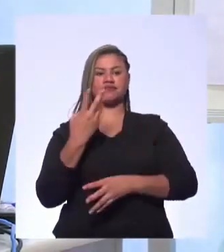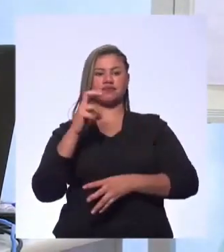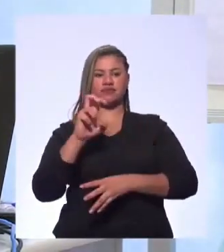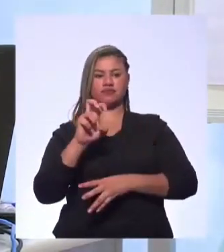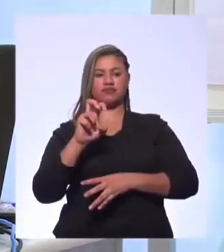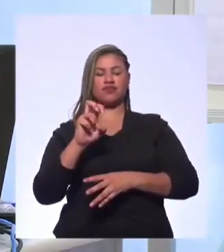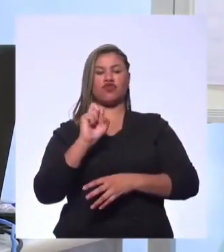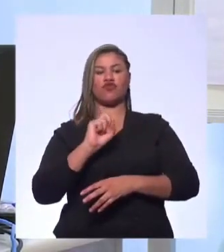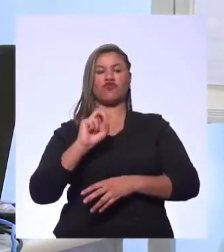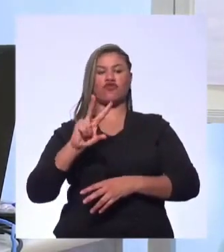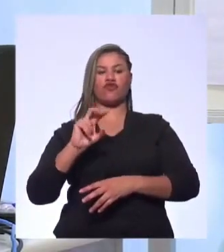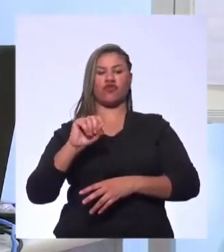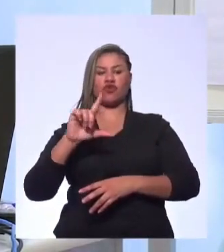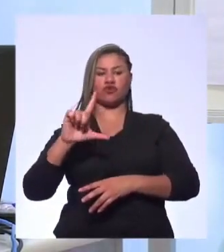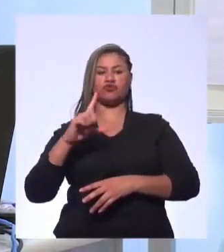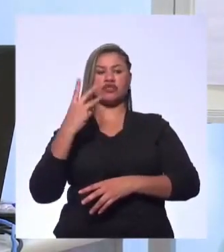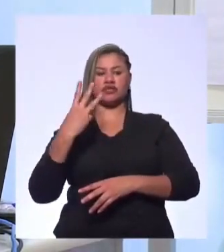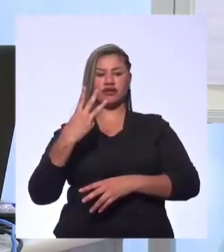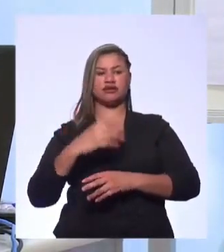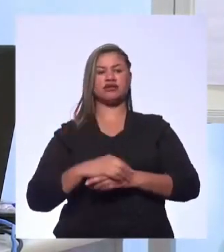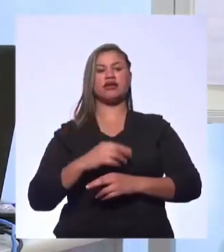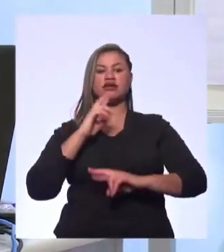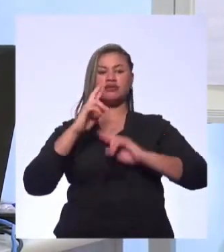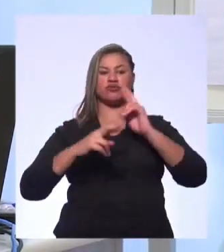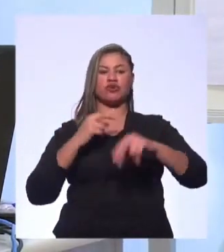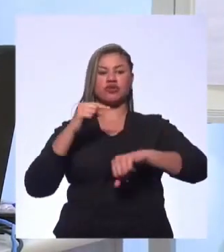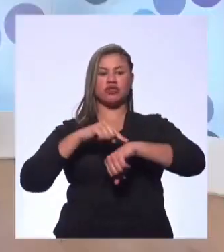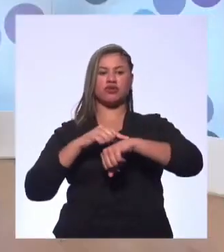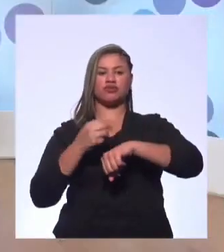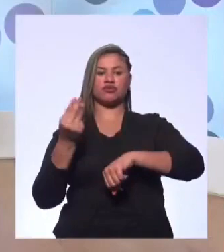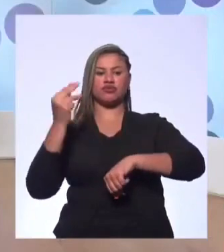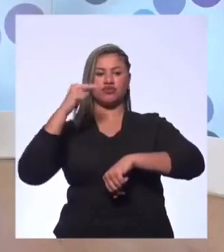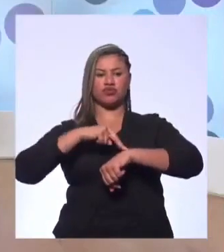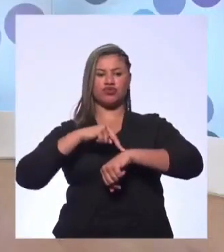3 de vocês, tudo bem? Então, 2 minutinhos para responder essa questão. Vamos lá?